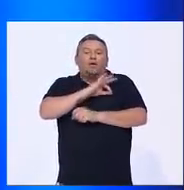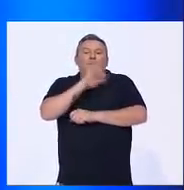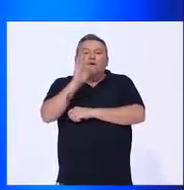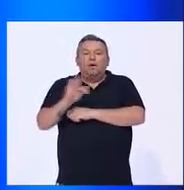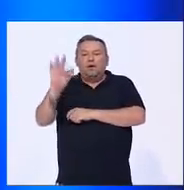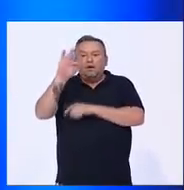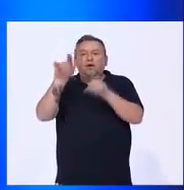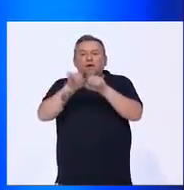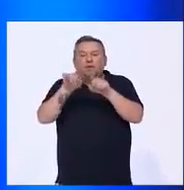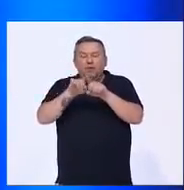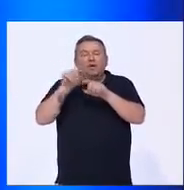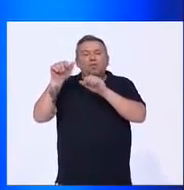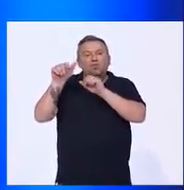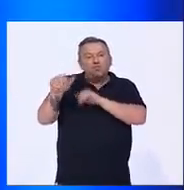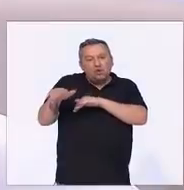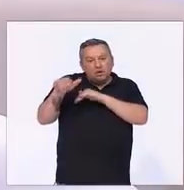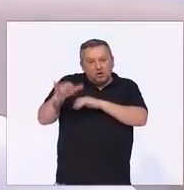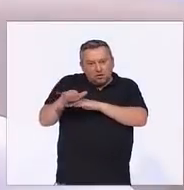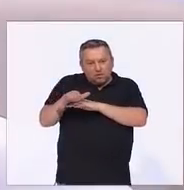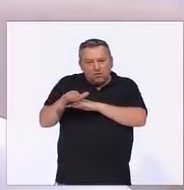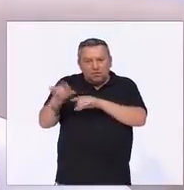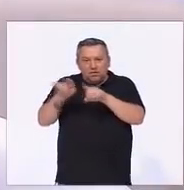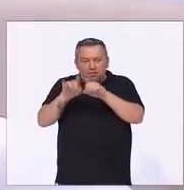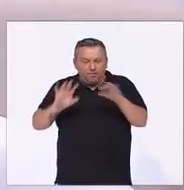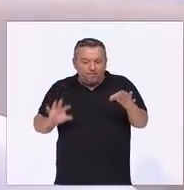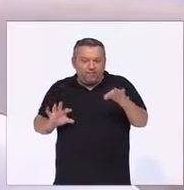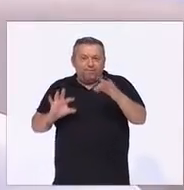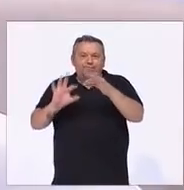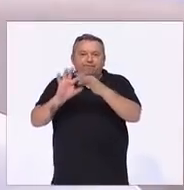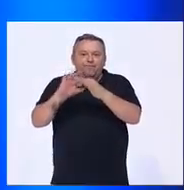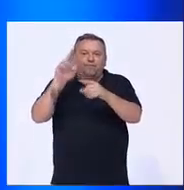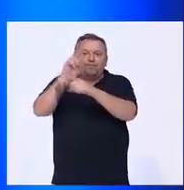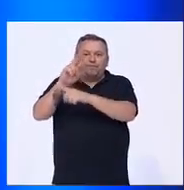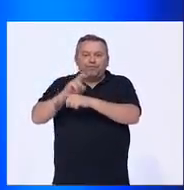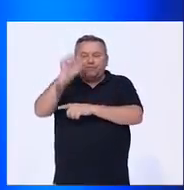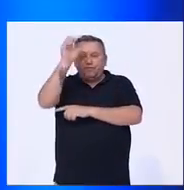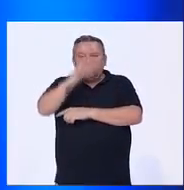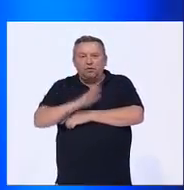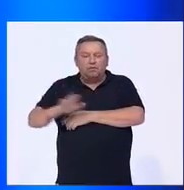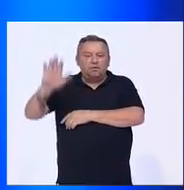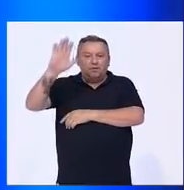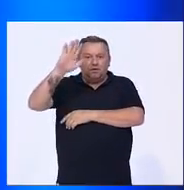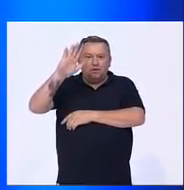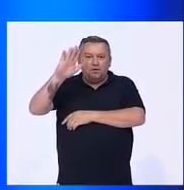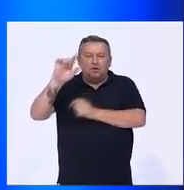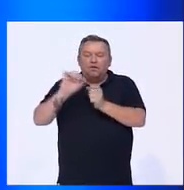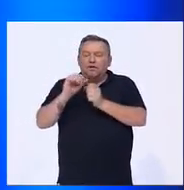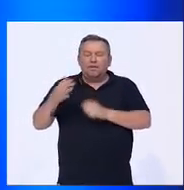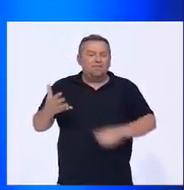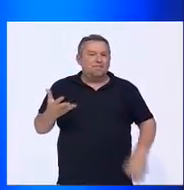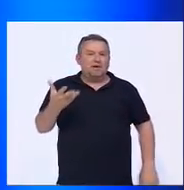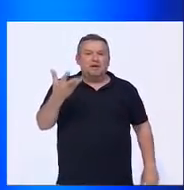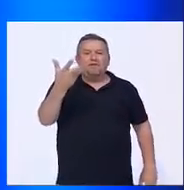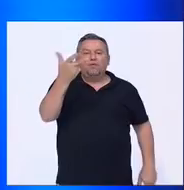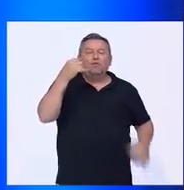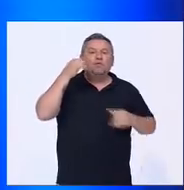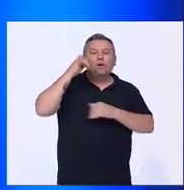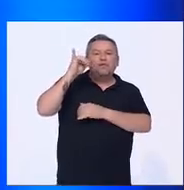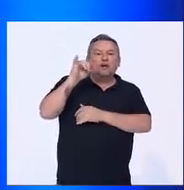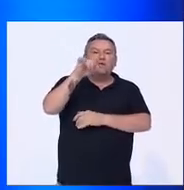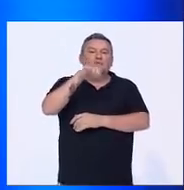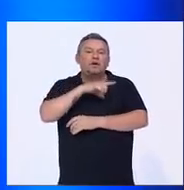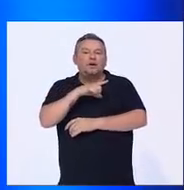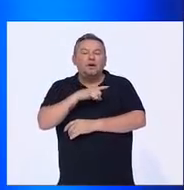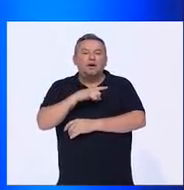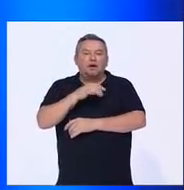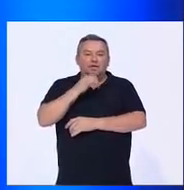próprias Forças Armadas, nessa criação dessa Guarda Nacional, que vai ser de extraordinário valor, para evitar que você tenha que